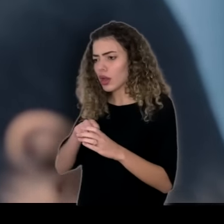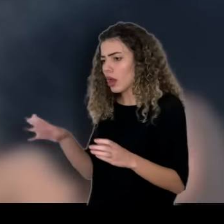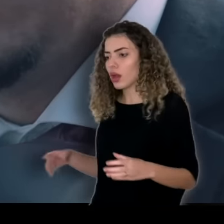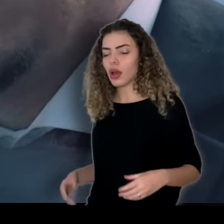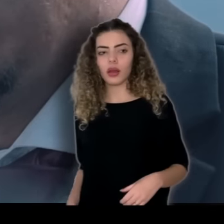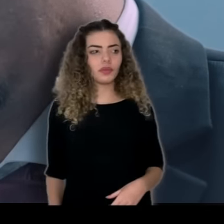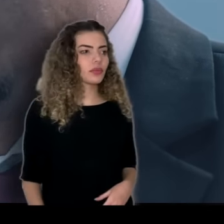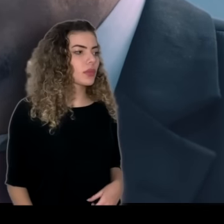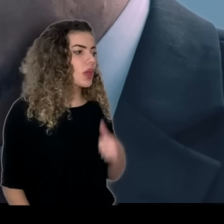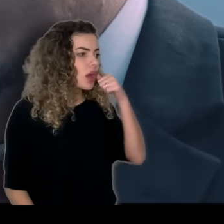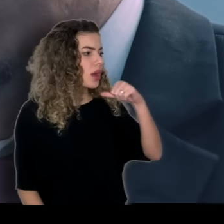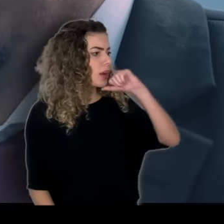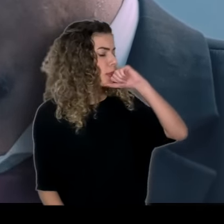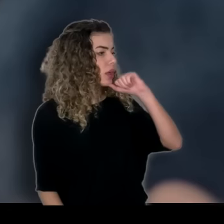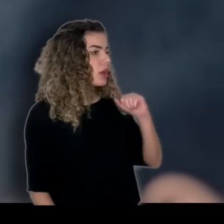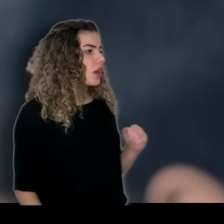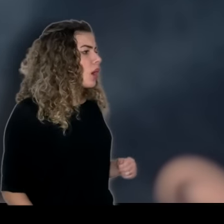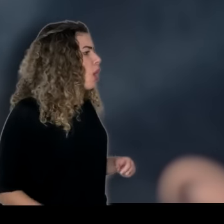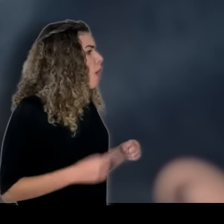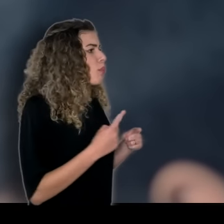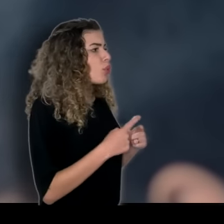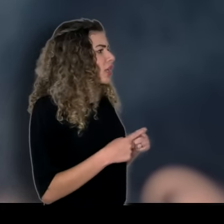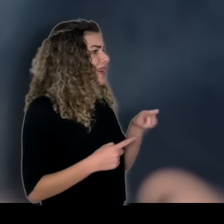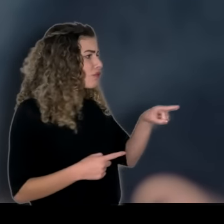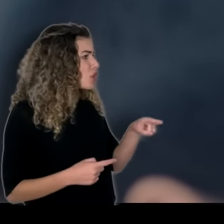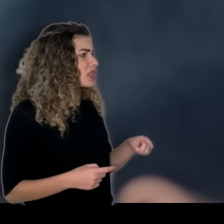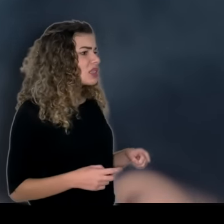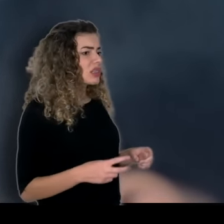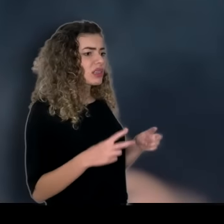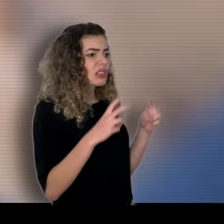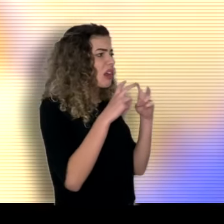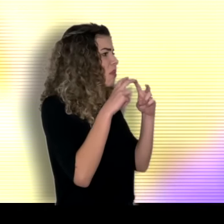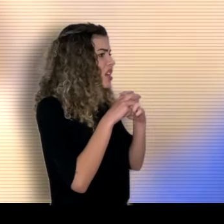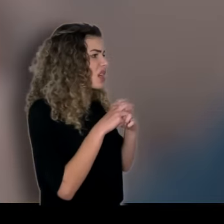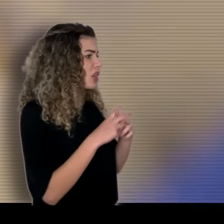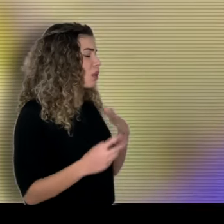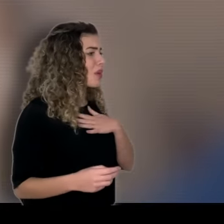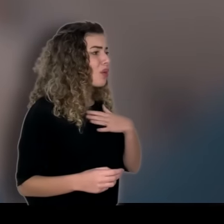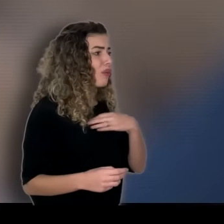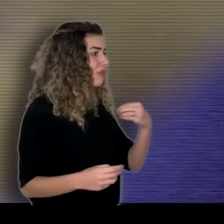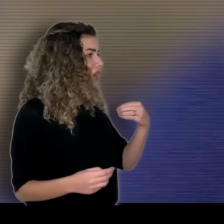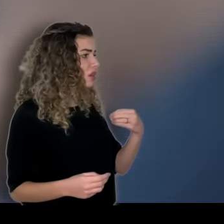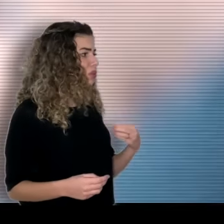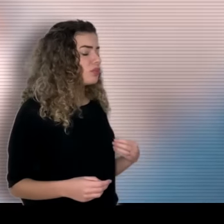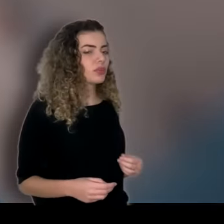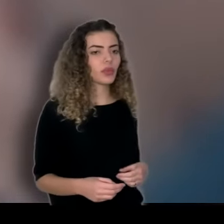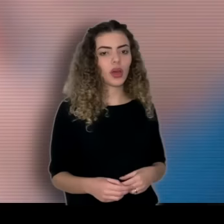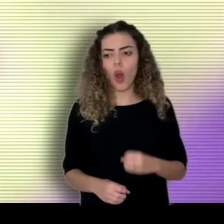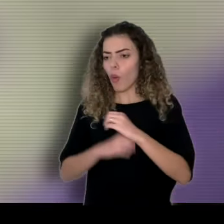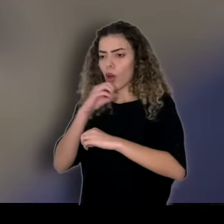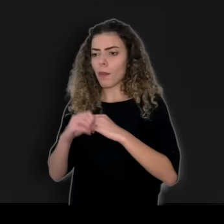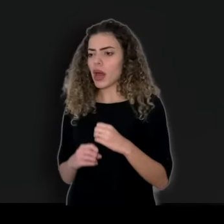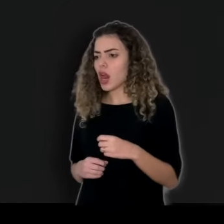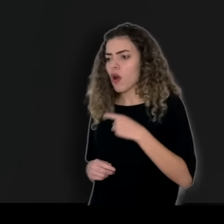levantou e com o obreiro foi conversar O porquê com o meu filho você foi brigar E o obreiro furioso começou